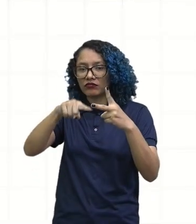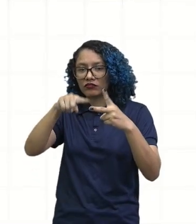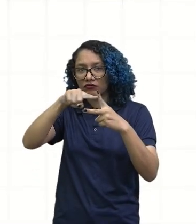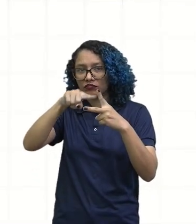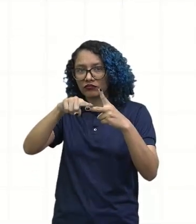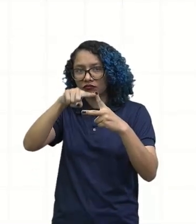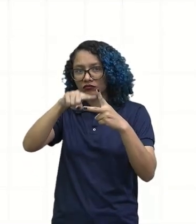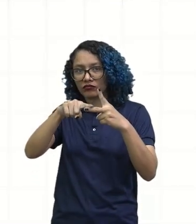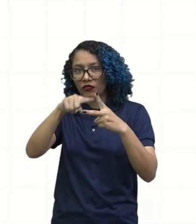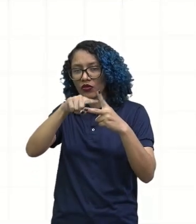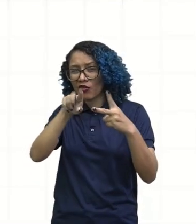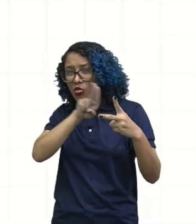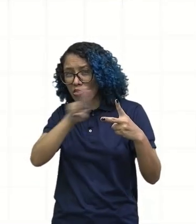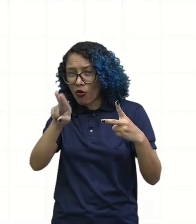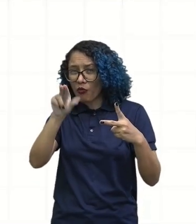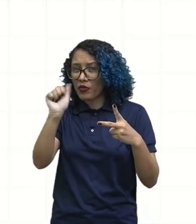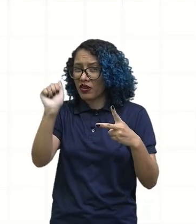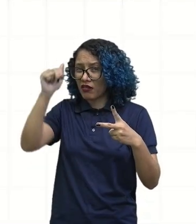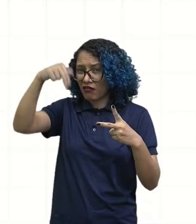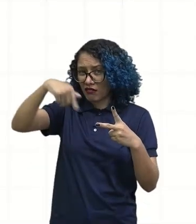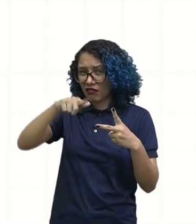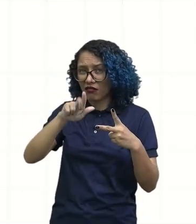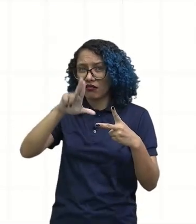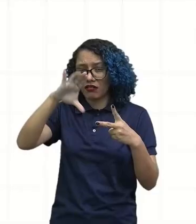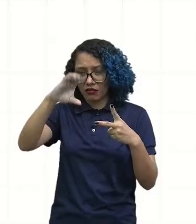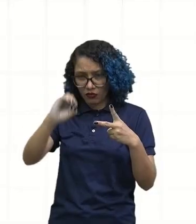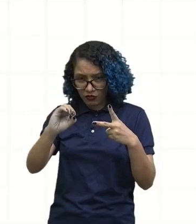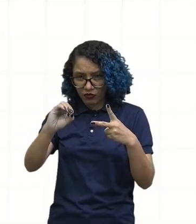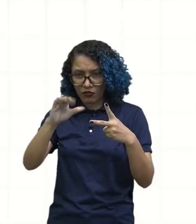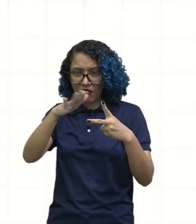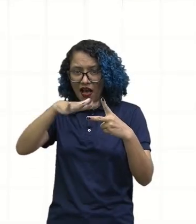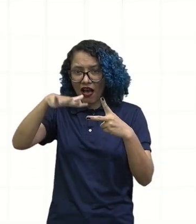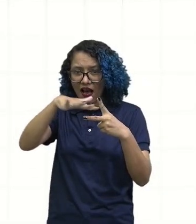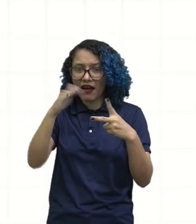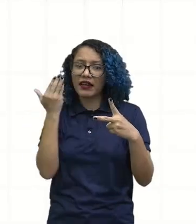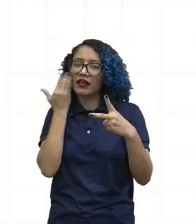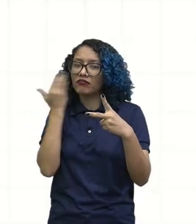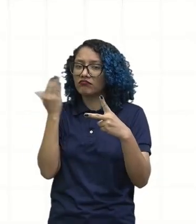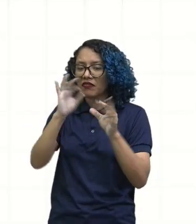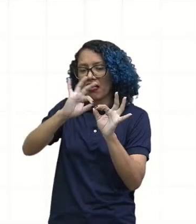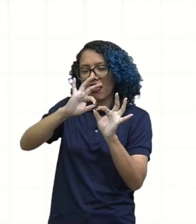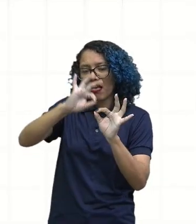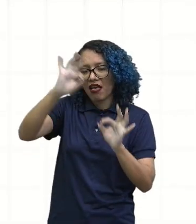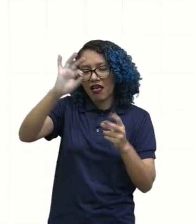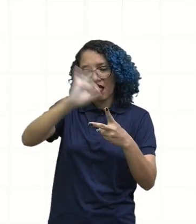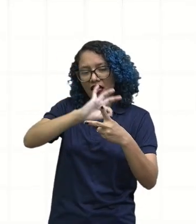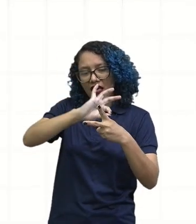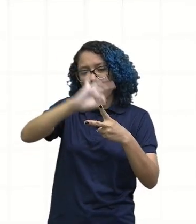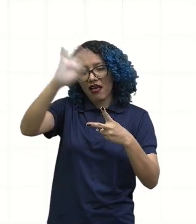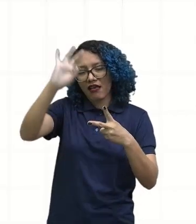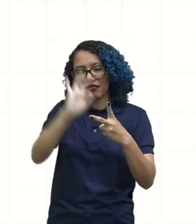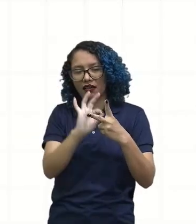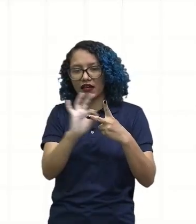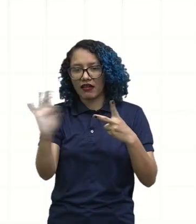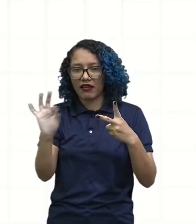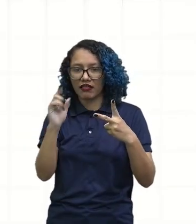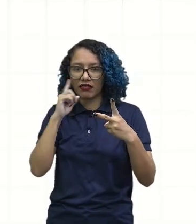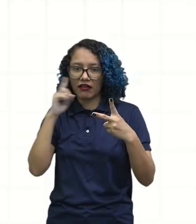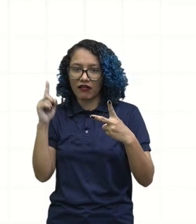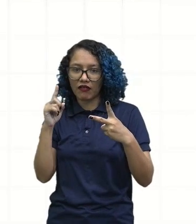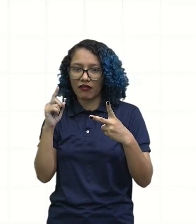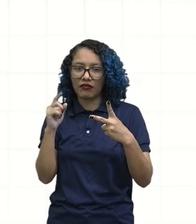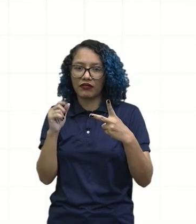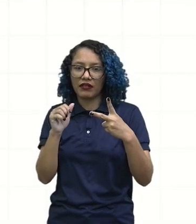nós dizemos que é ângulo. É o espaço compreendido entre duas semirretas, no nosso caso aqui, AC e